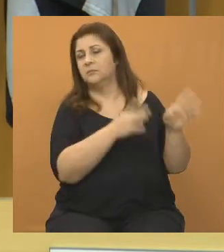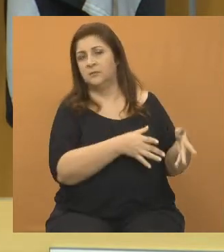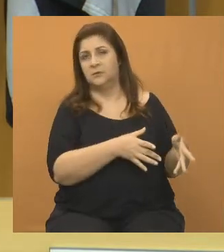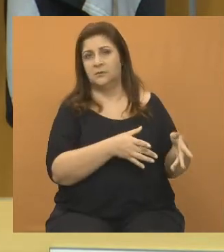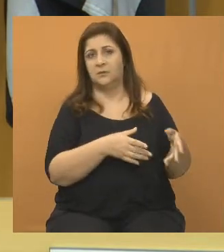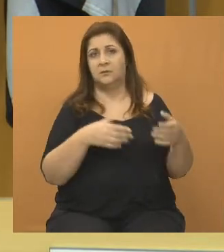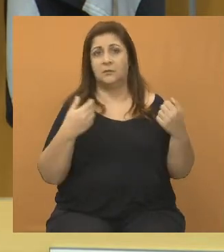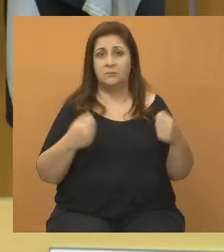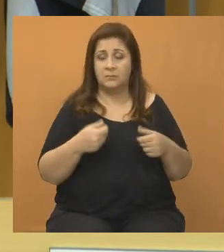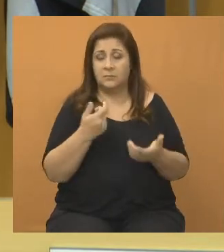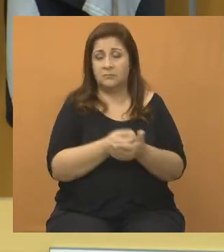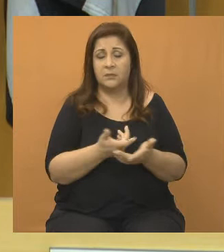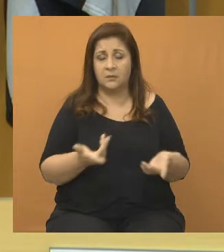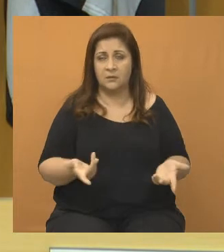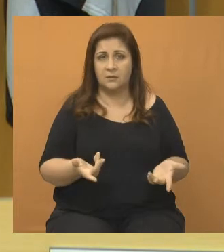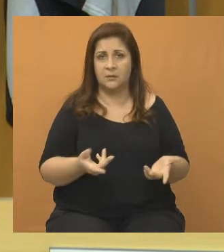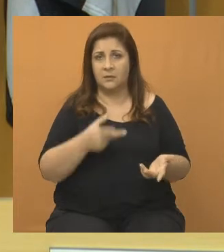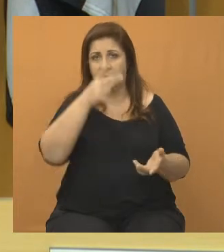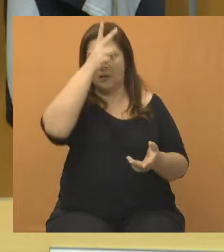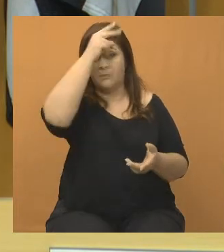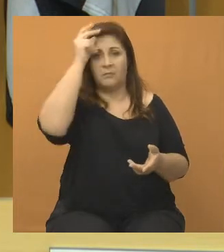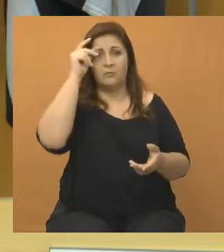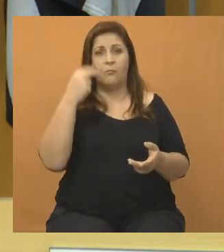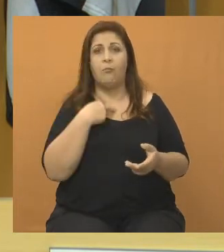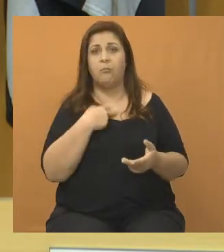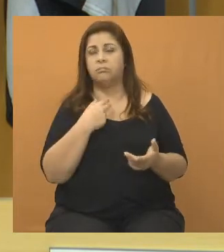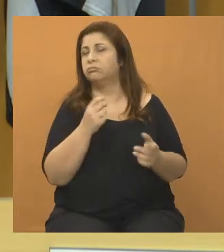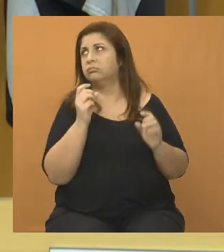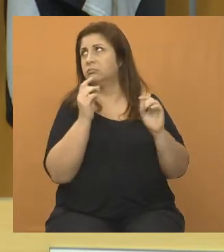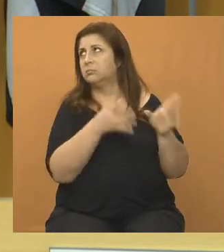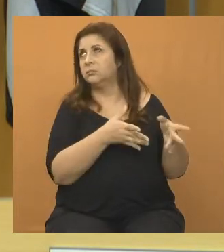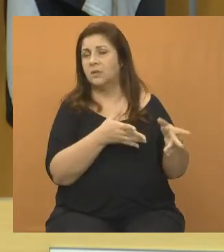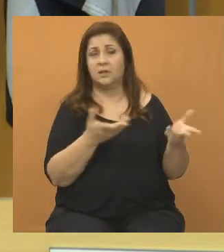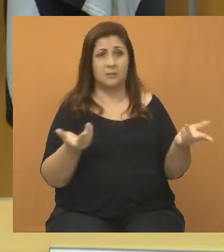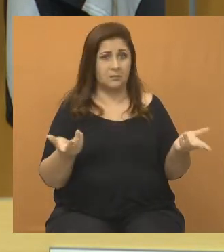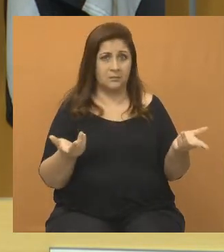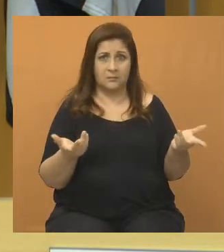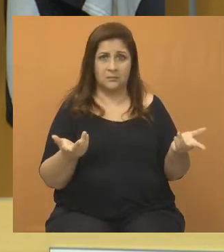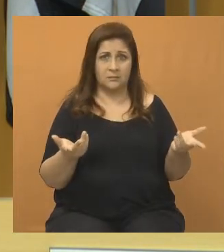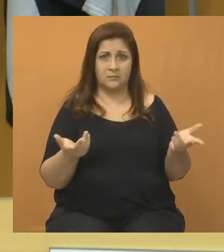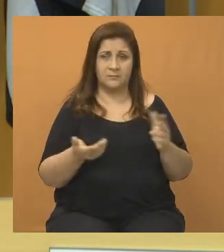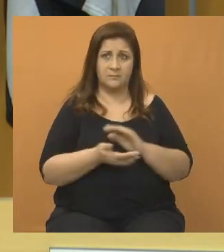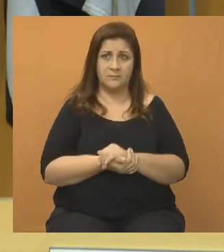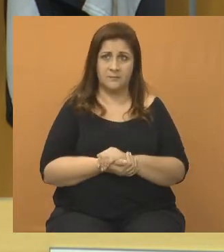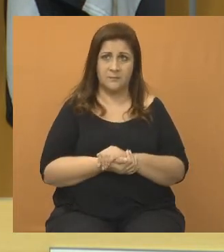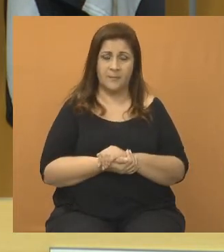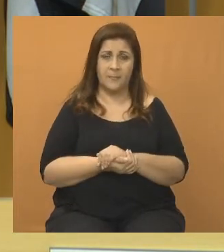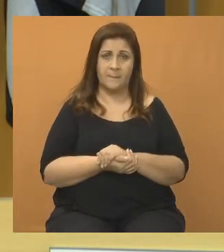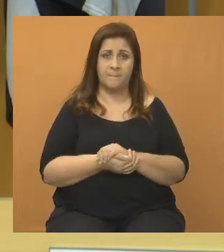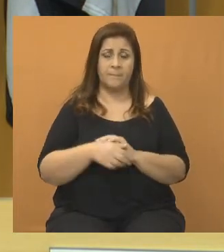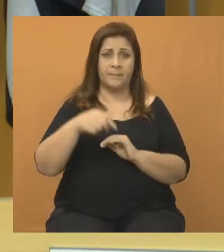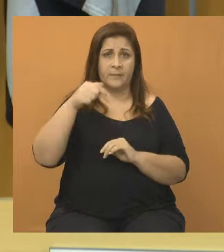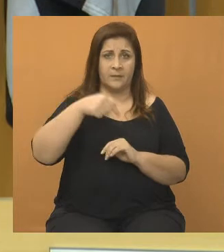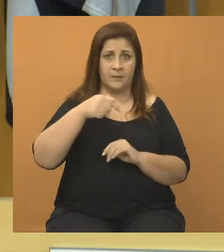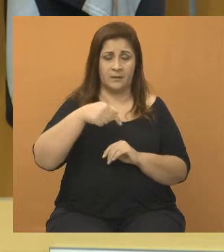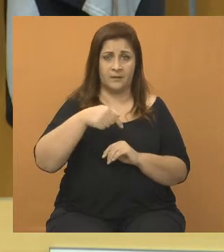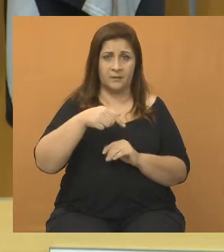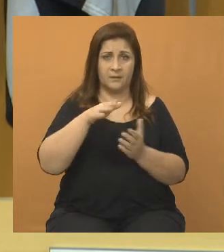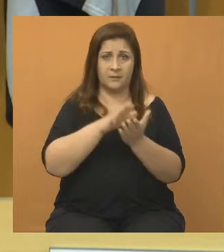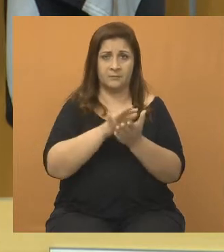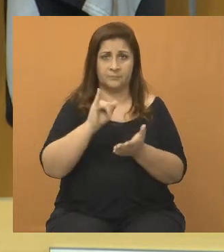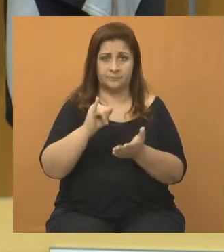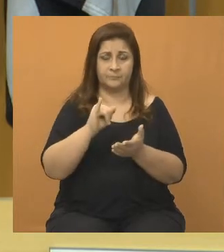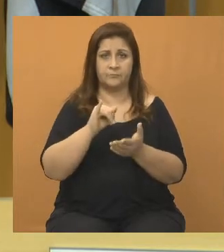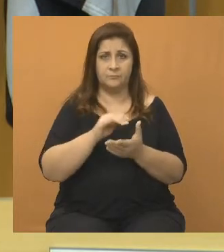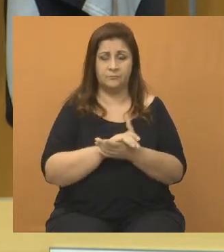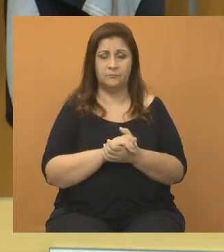A Prefeitura não pode simplesmente negligenciar, e né, ainda a Prefeitura de Jacareí ainda está num grupo das